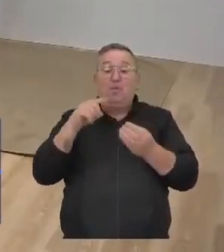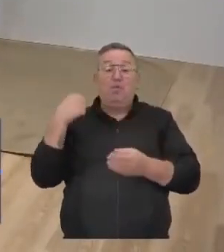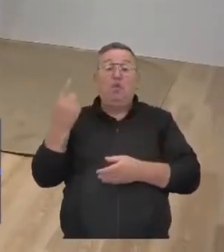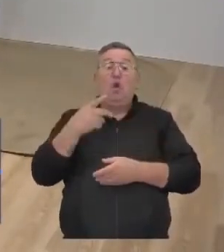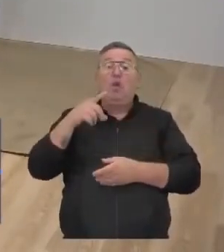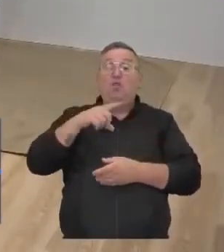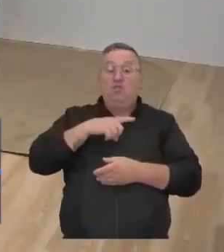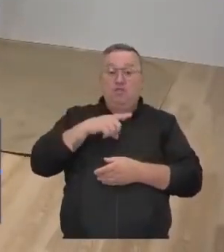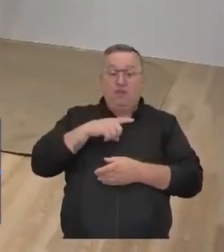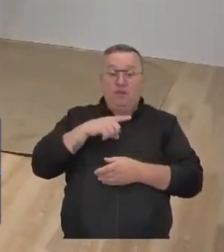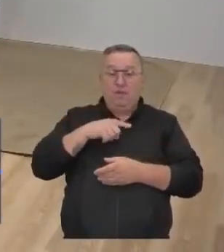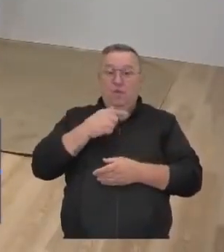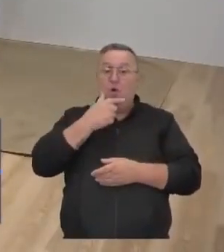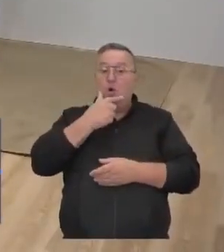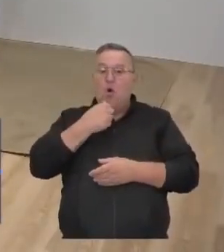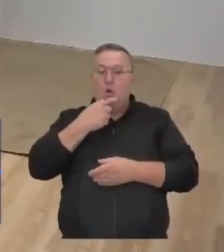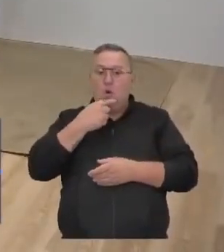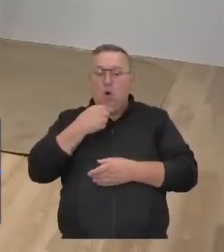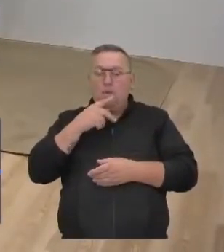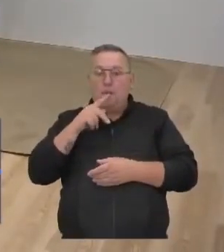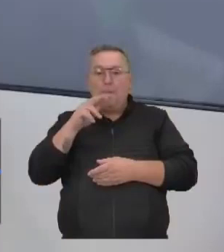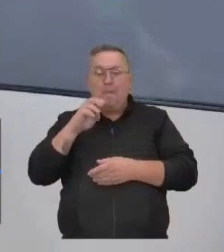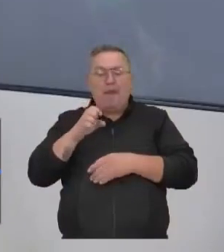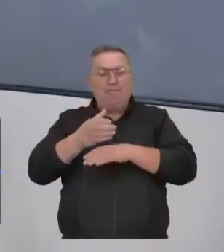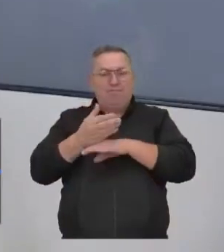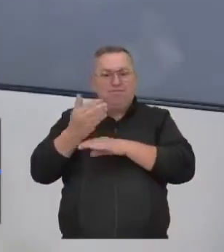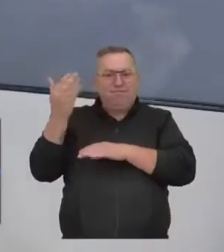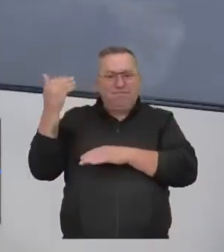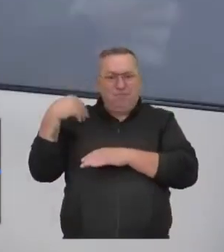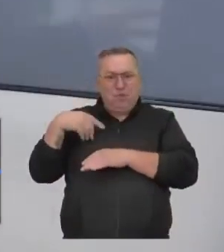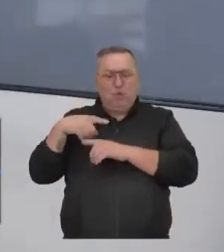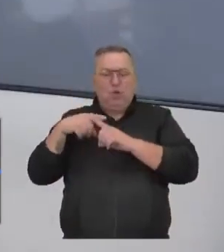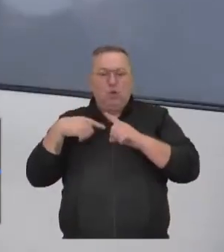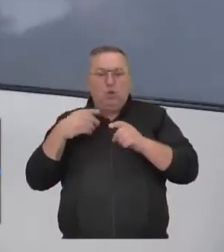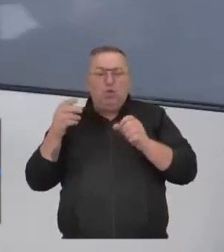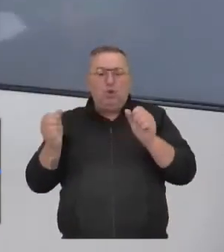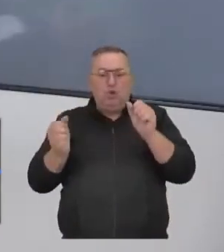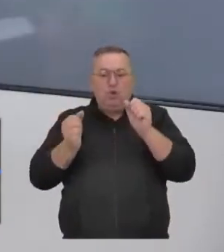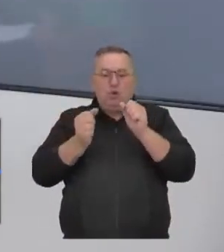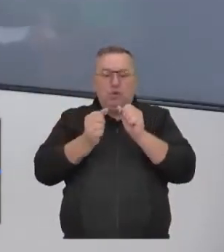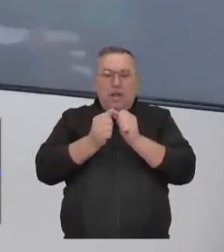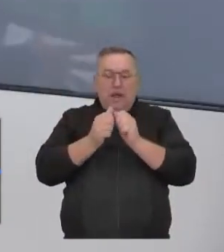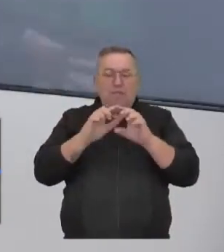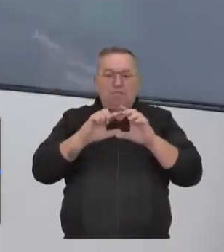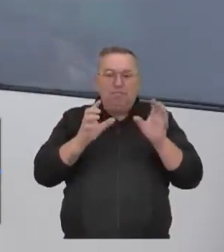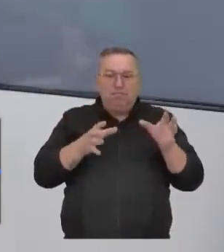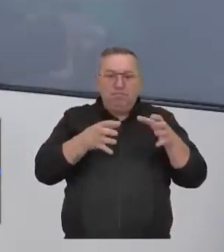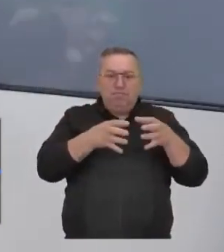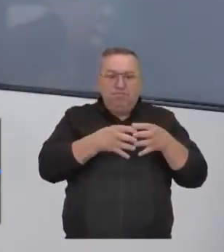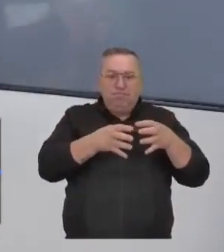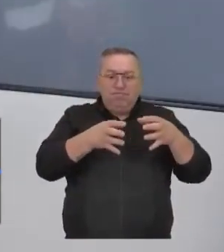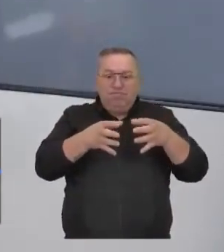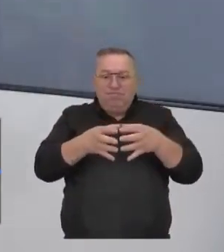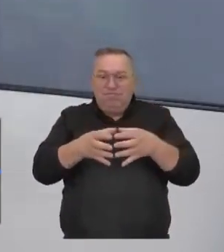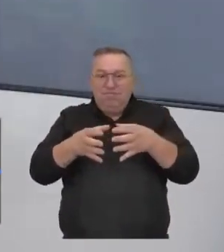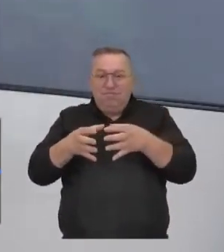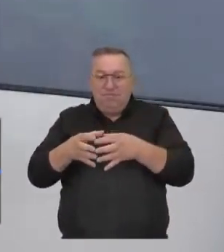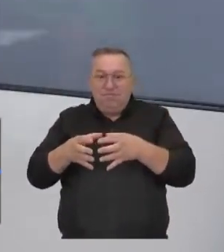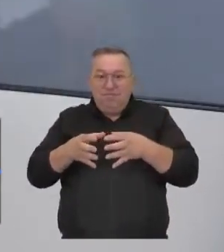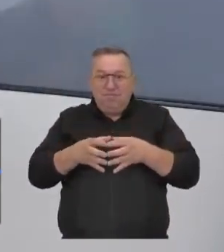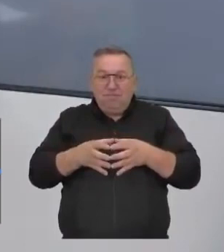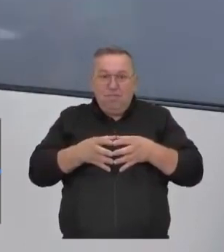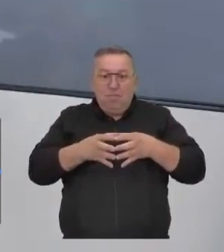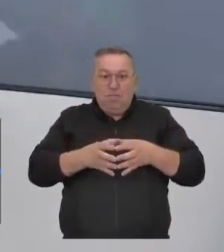tínhamos os homens pré-históricos. E aí eles começaram a se juntar em pequenas comunidades. E essas comunidades foram